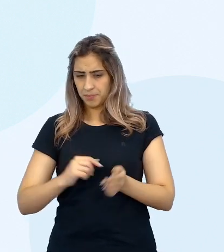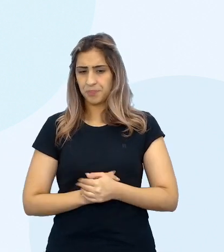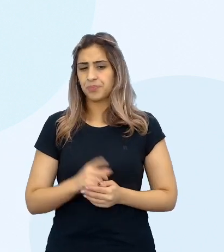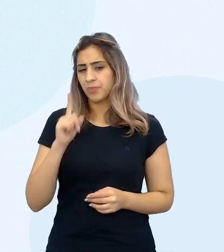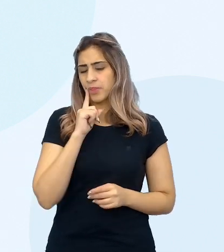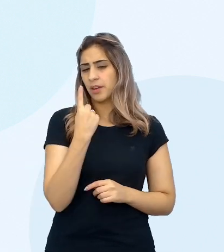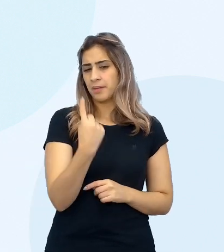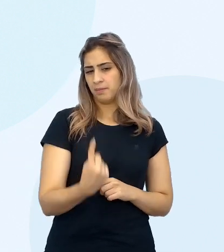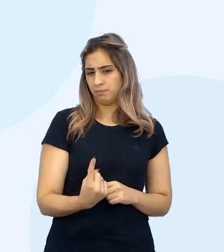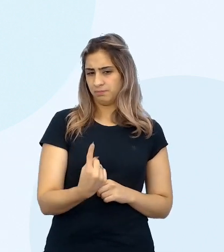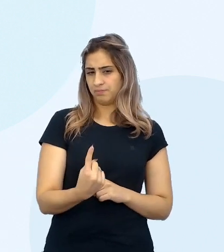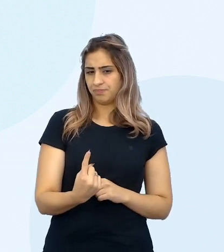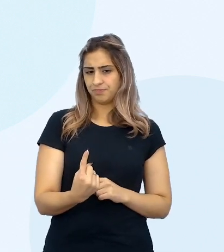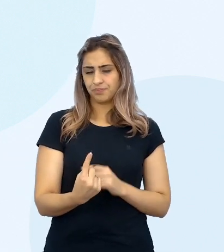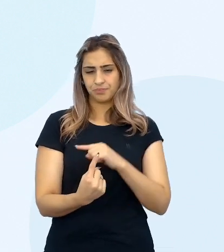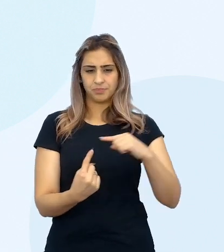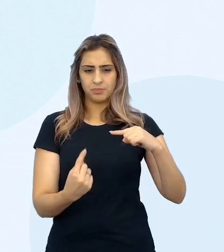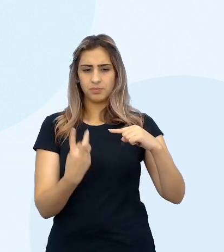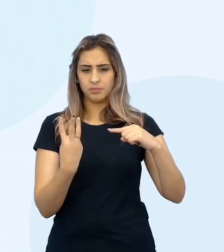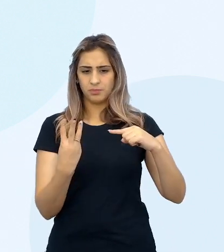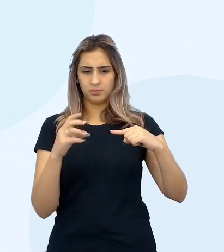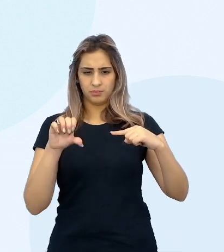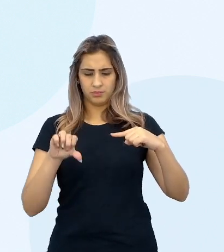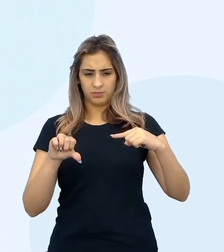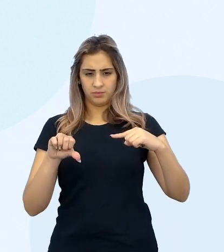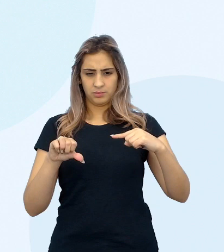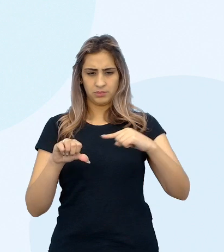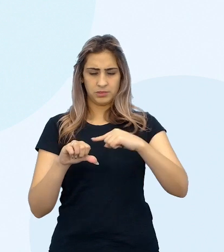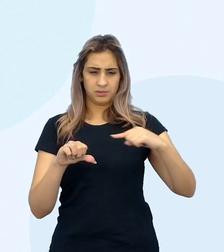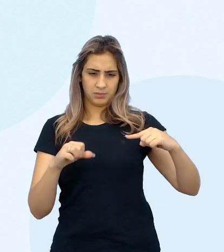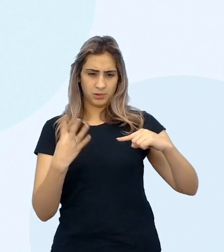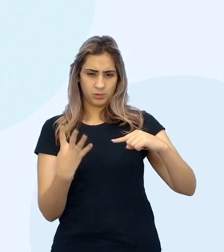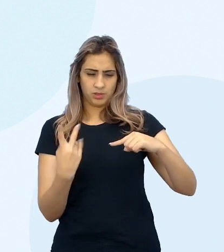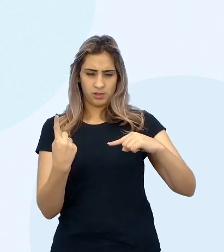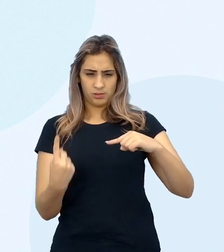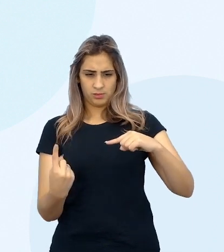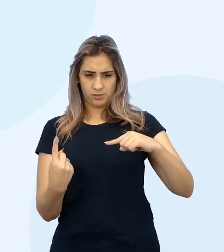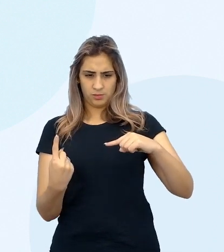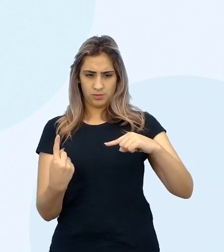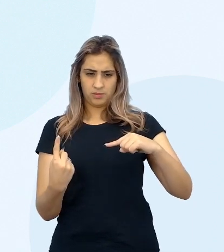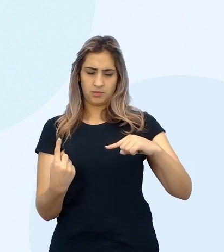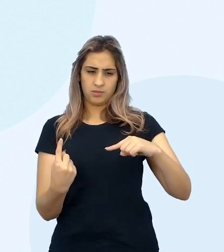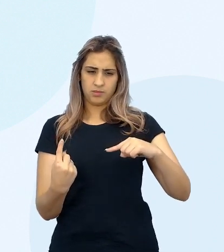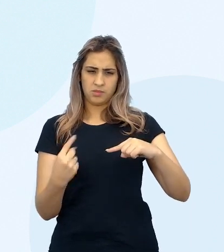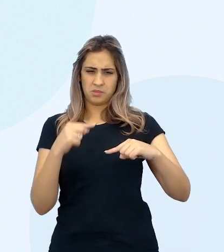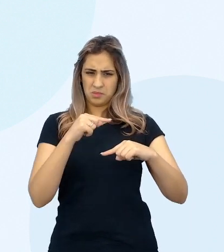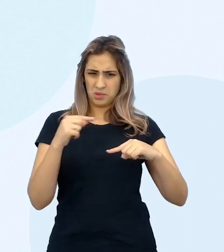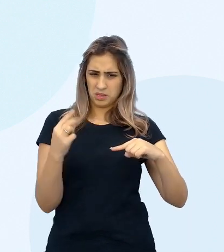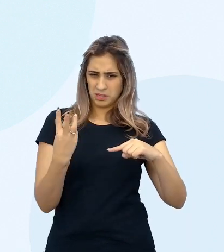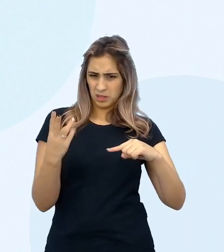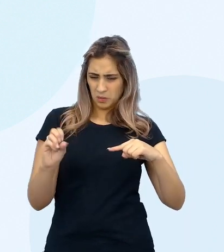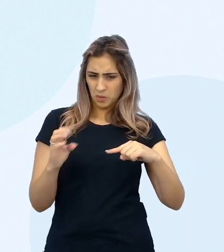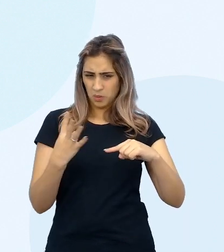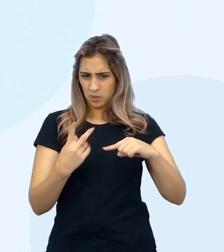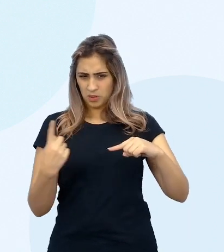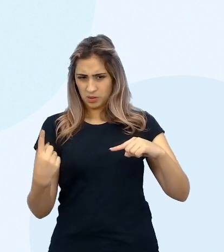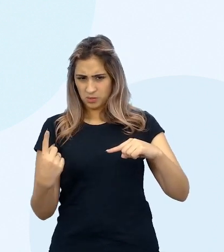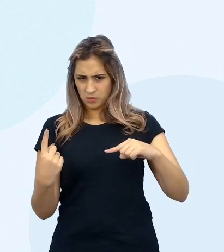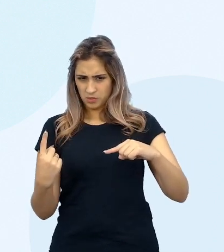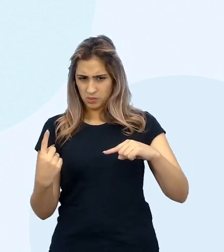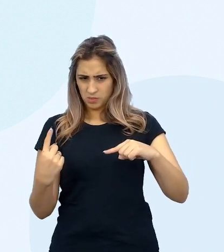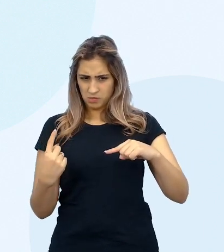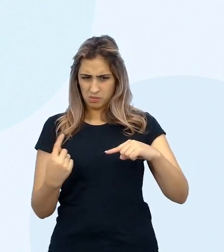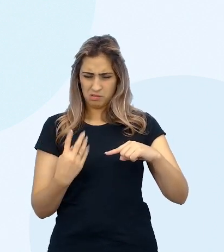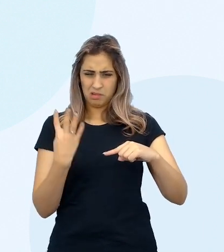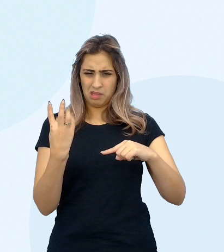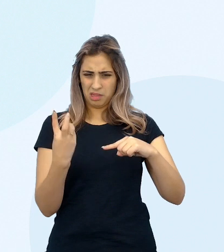1, a máxima foi menos 39 e a mínima menos 41. Osmar, menos 39 e menos 41. 39 é maior